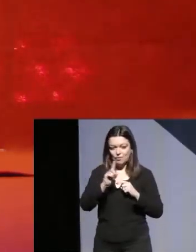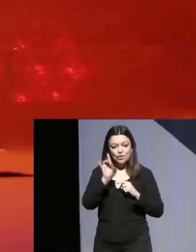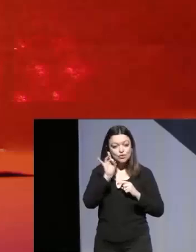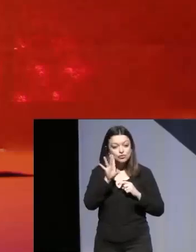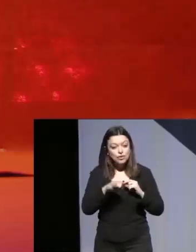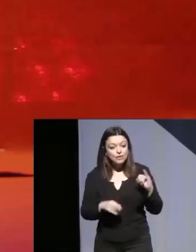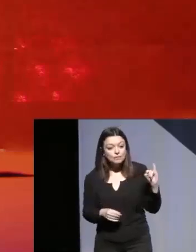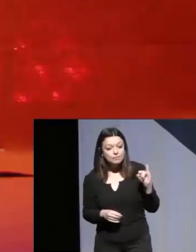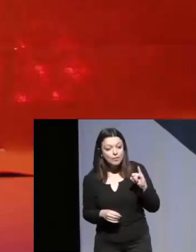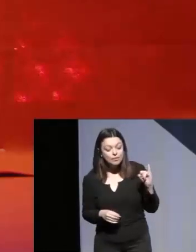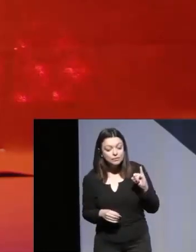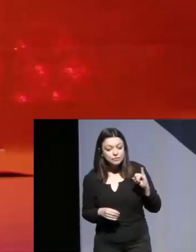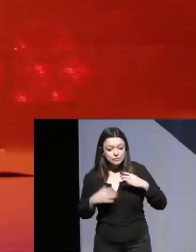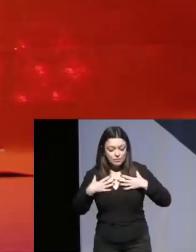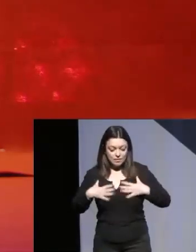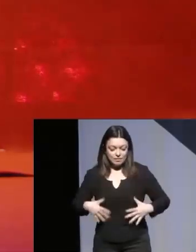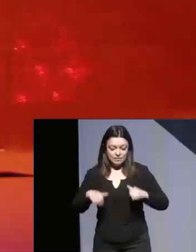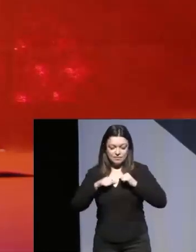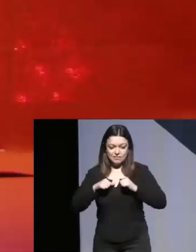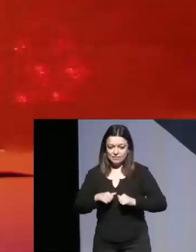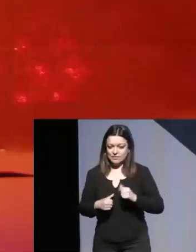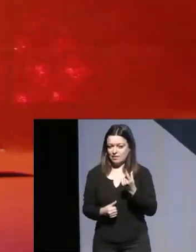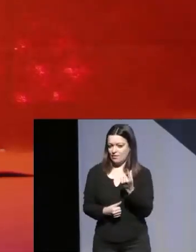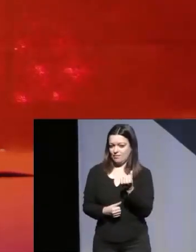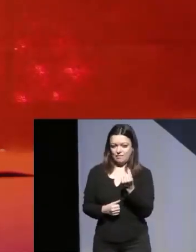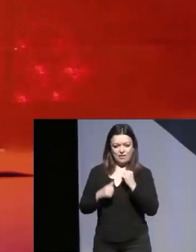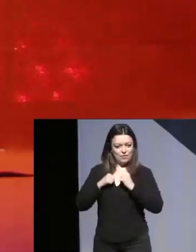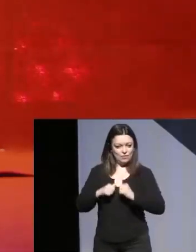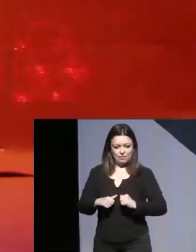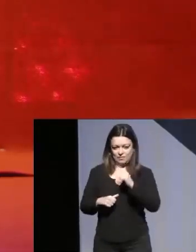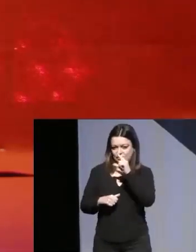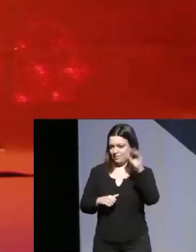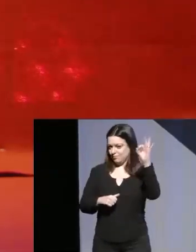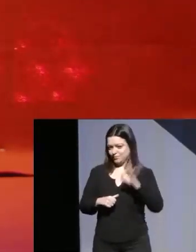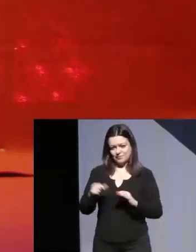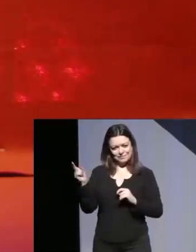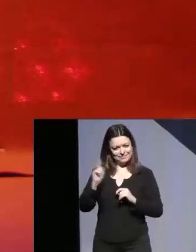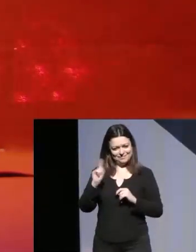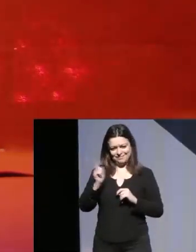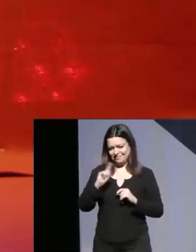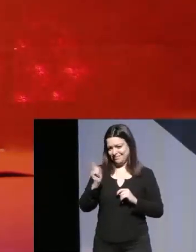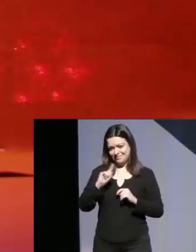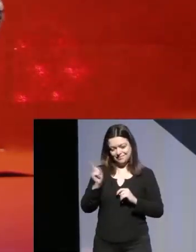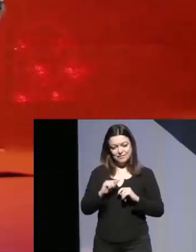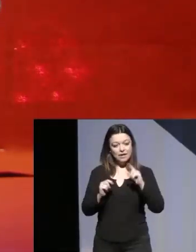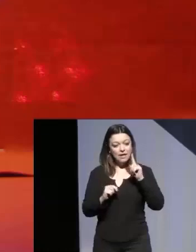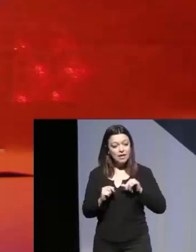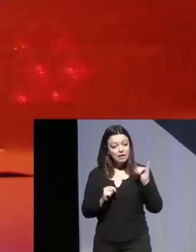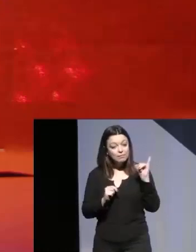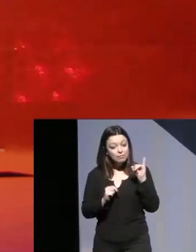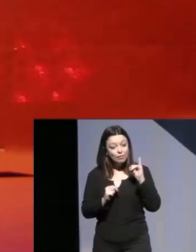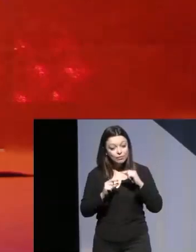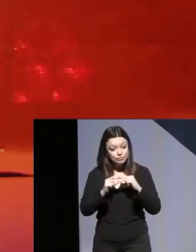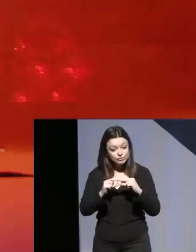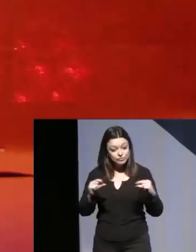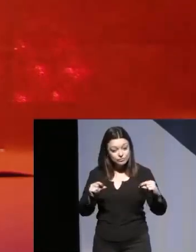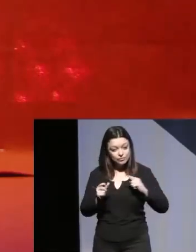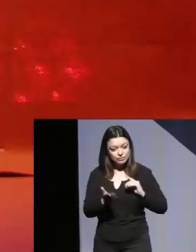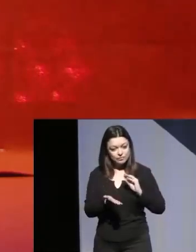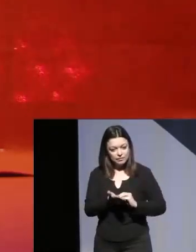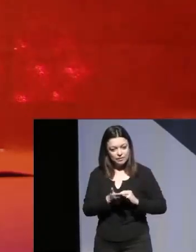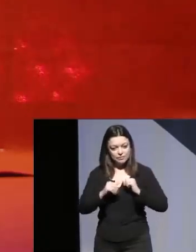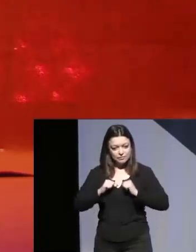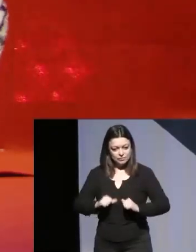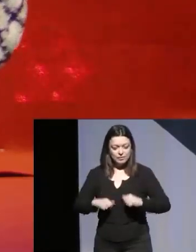sobre a camisa que eu comprei, não o valor da camisa. O imposto, só o imposto. Mas, para isso, eu tenho que ter as